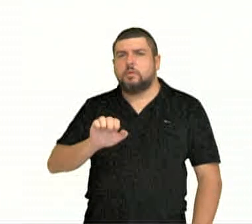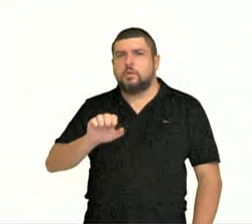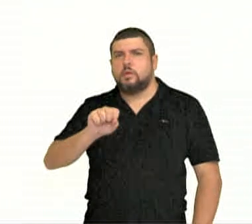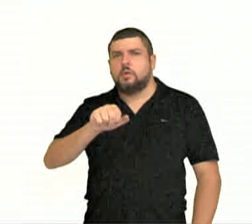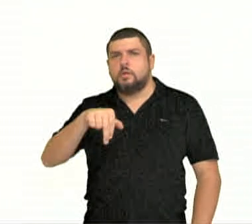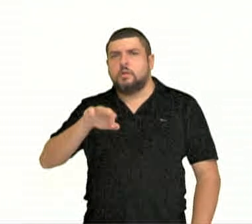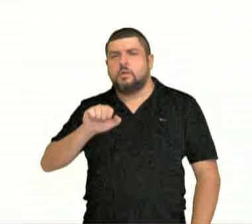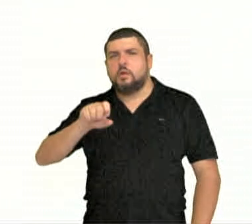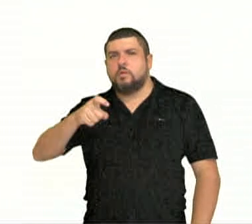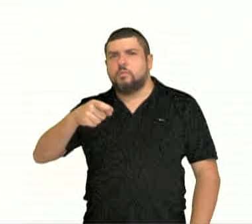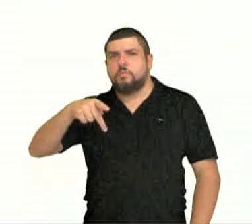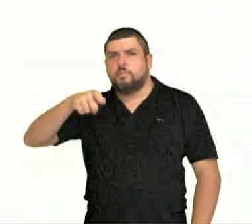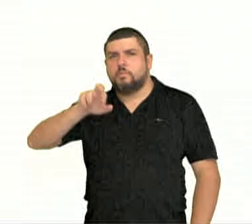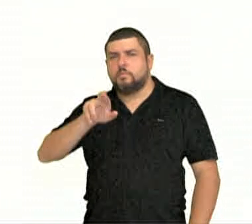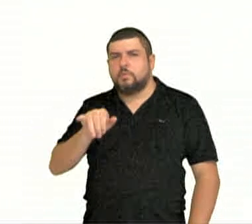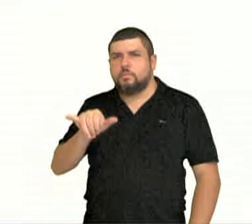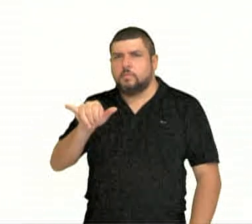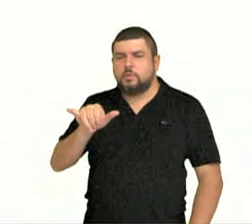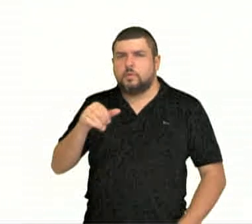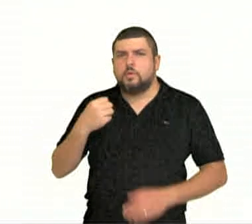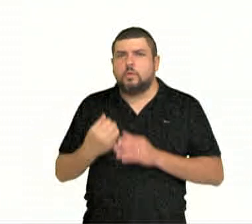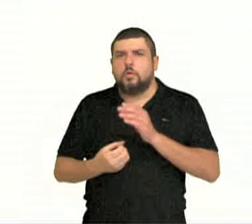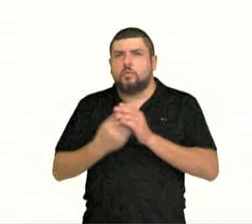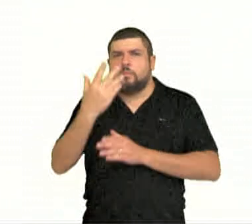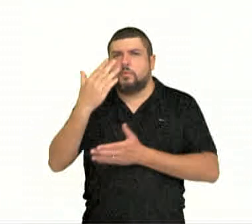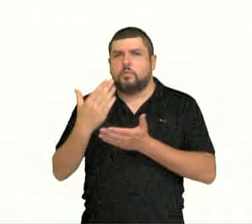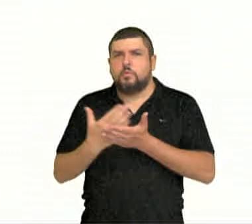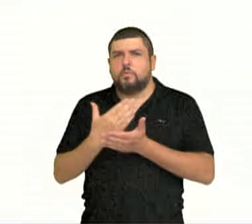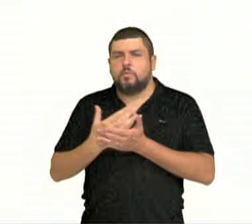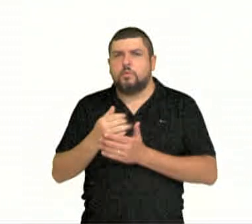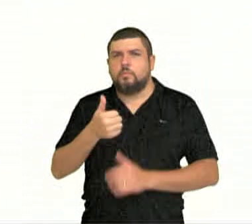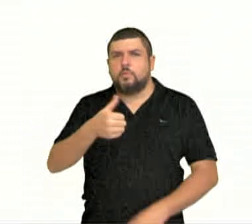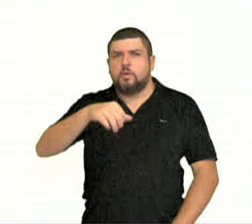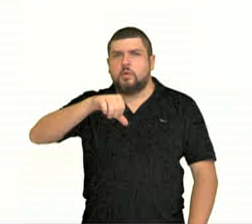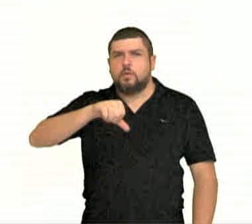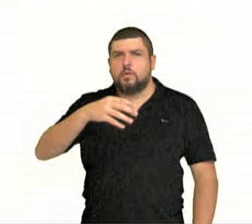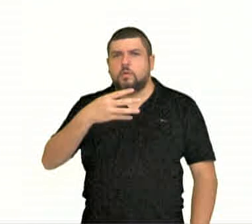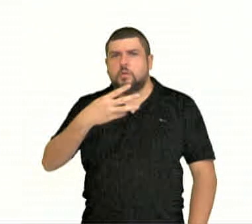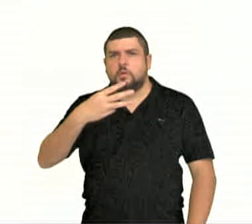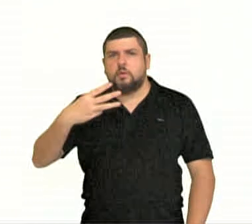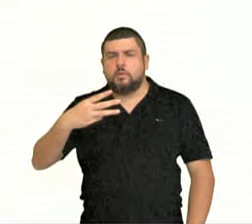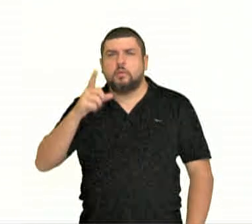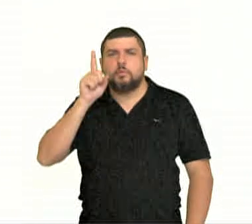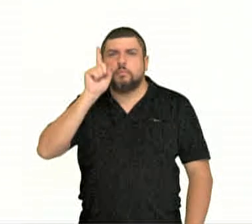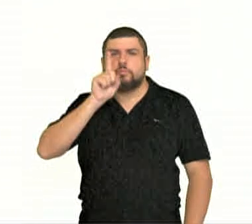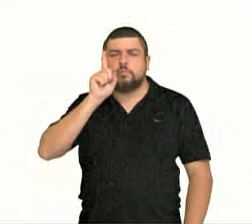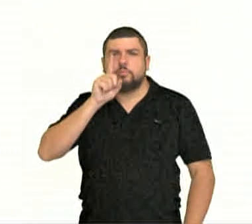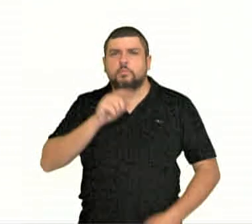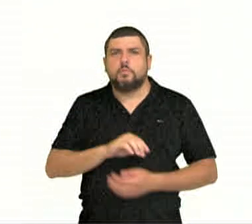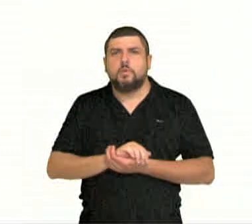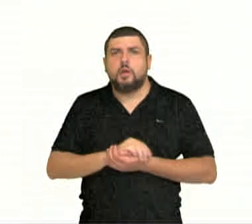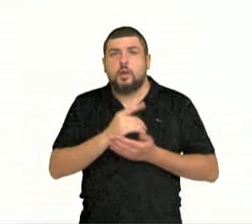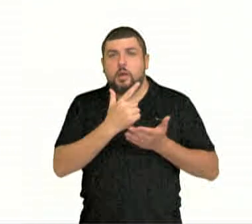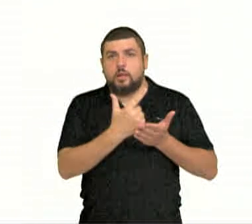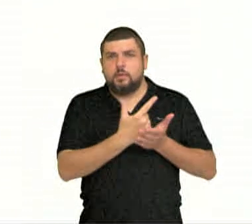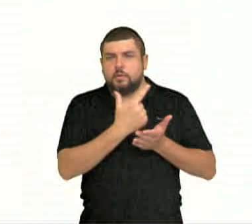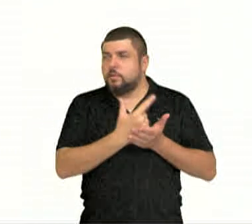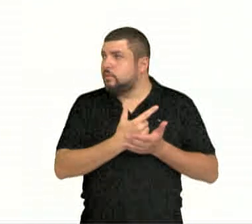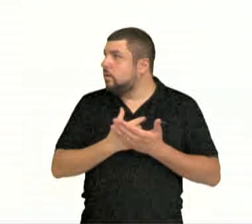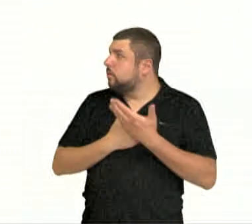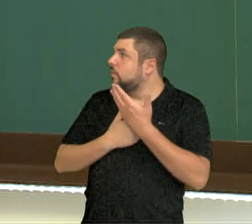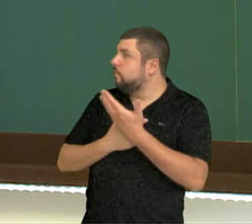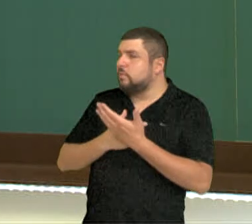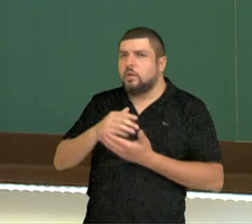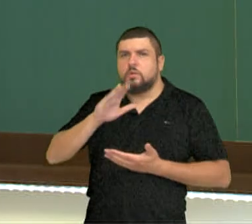1943 nos Estados Unidos. Esse romance é uma das obras literárias mais traduzidas do mundo e já foi publicada